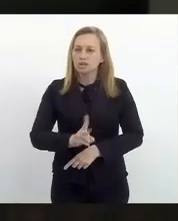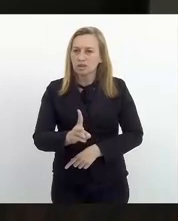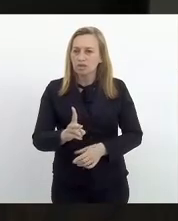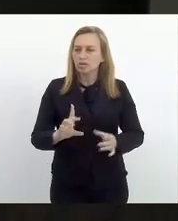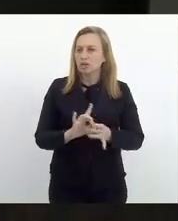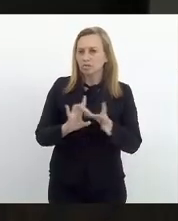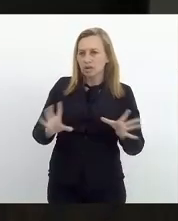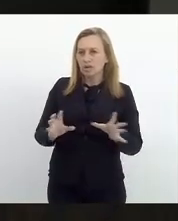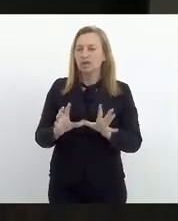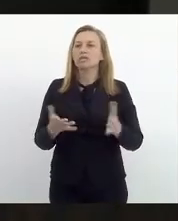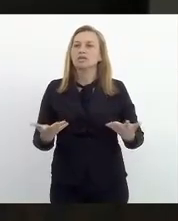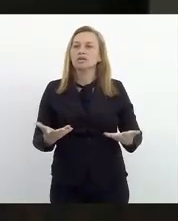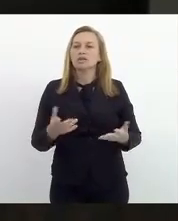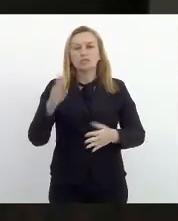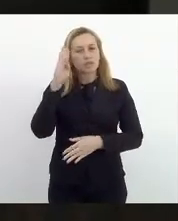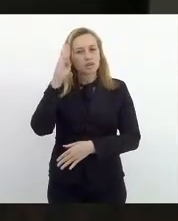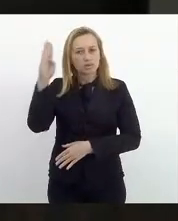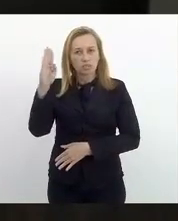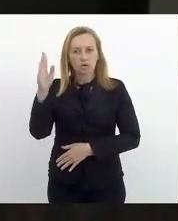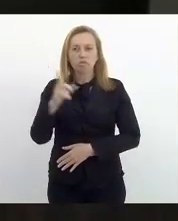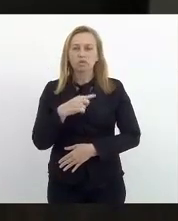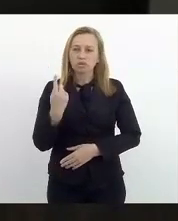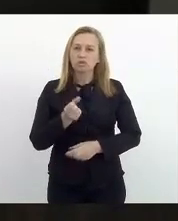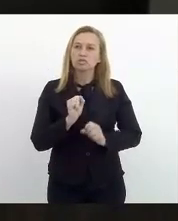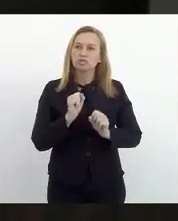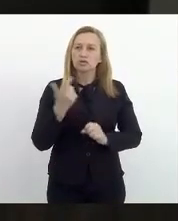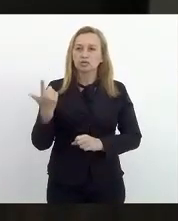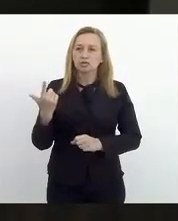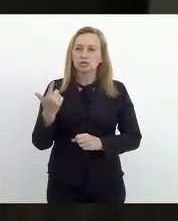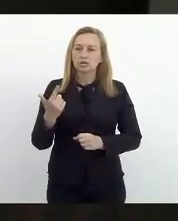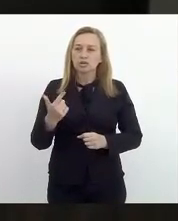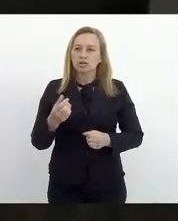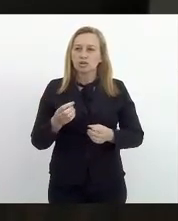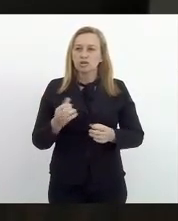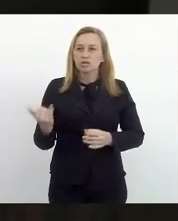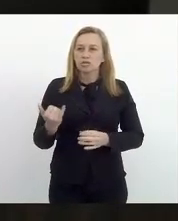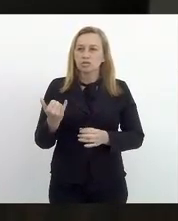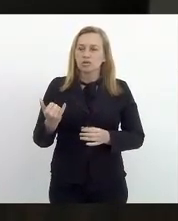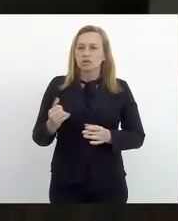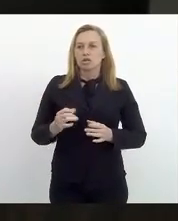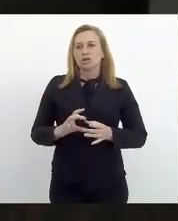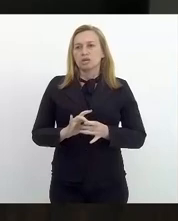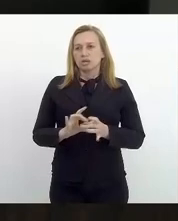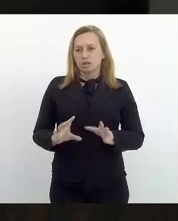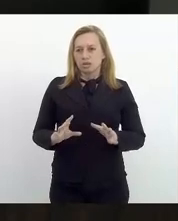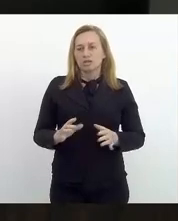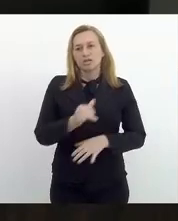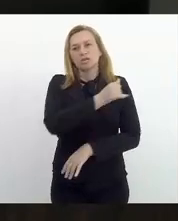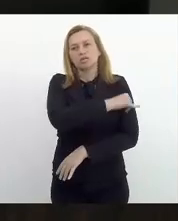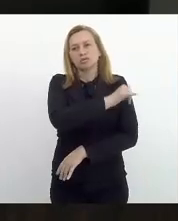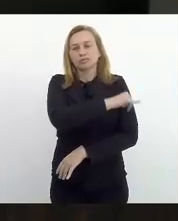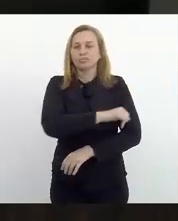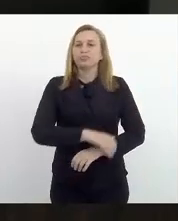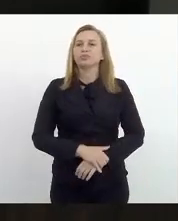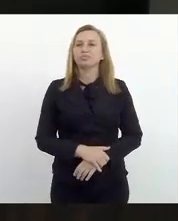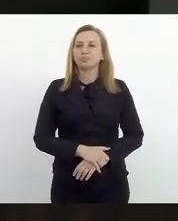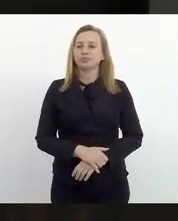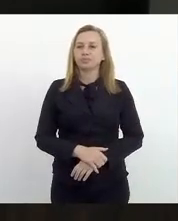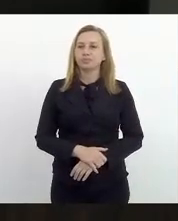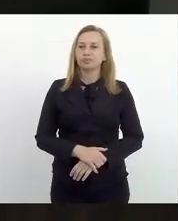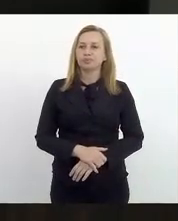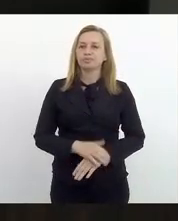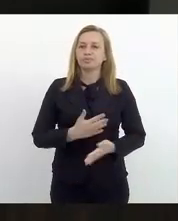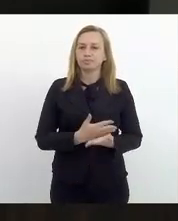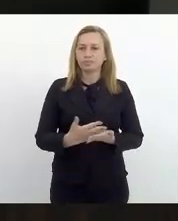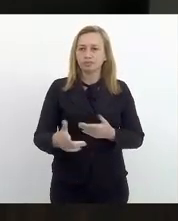permitido democrático fundamental para que a gente desse importante passo é para o Rio de Janeiro Então declaro